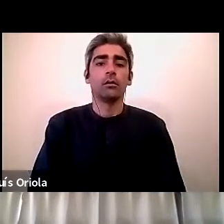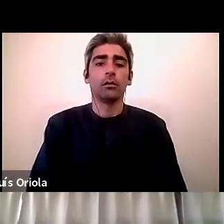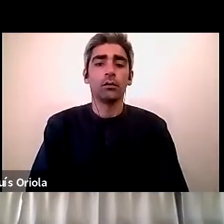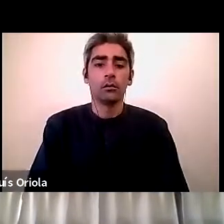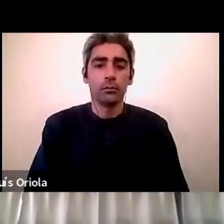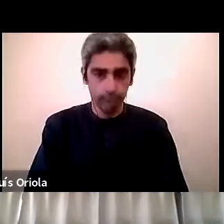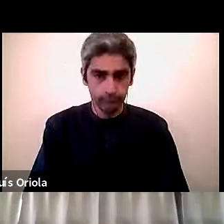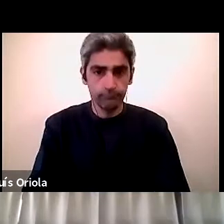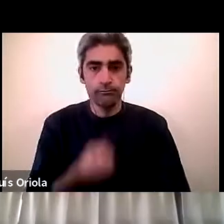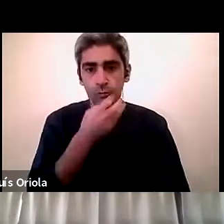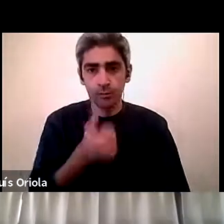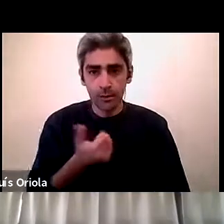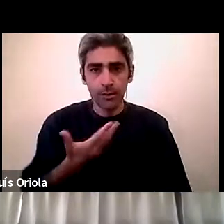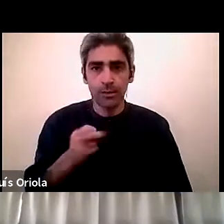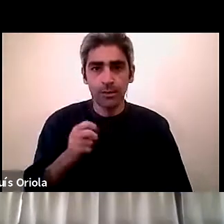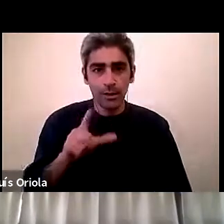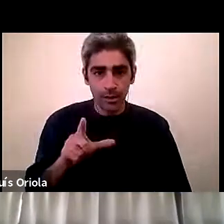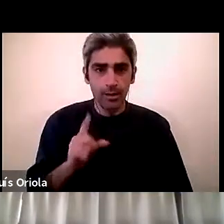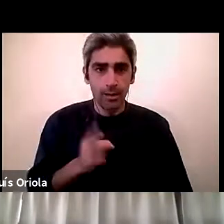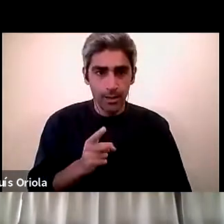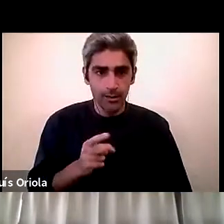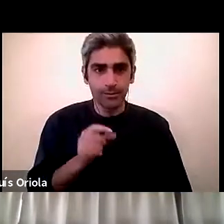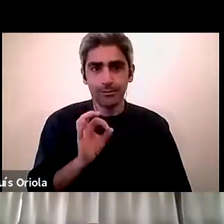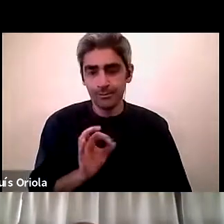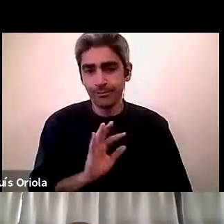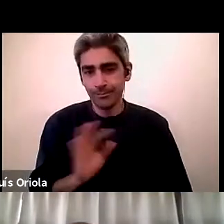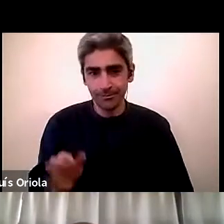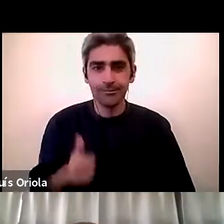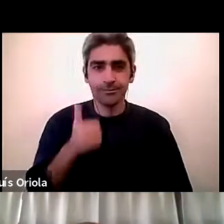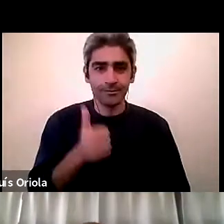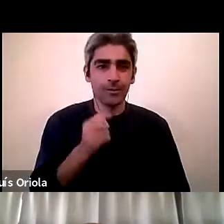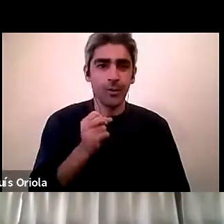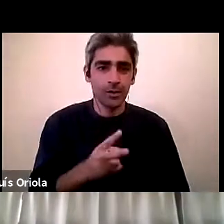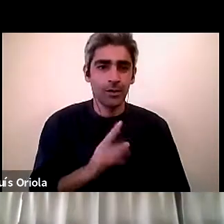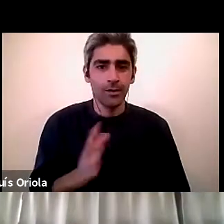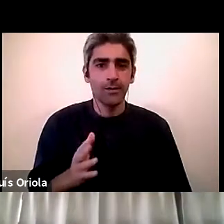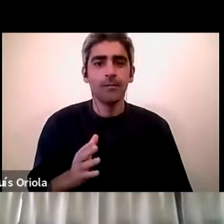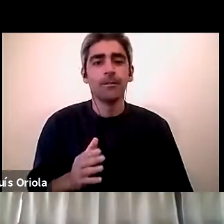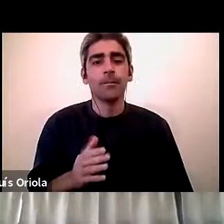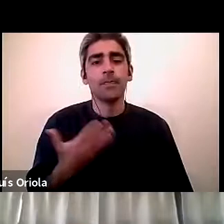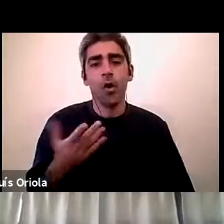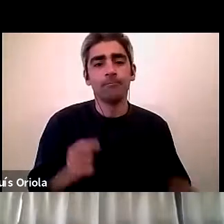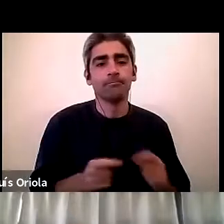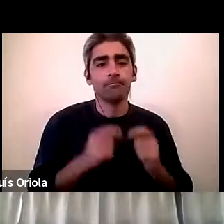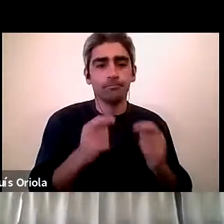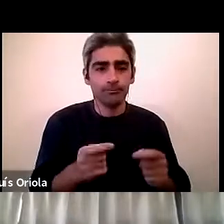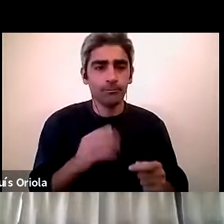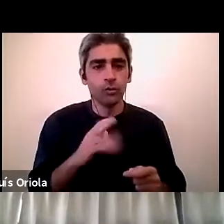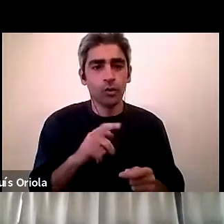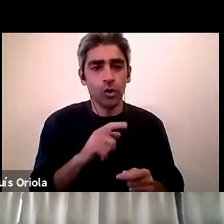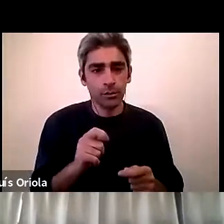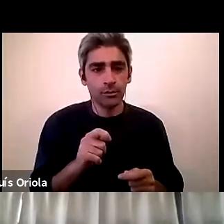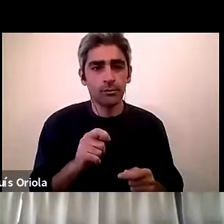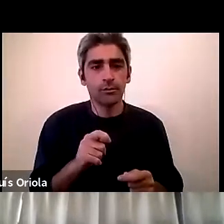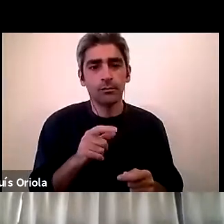Muito bem. Daniel? É? Aqui. Sim, ok. Aqui, sim. Pronto, vou passar então ao Jorge. O